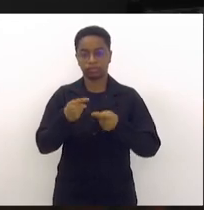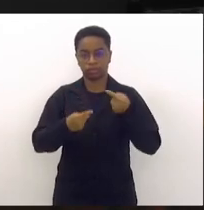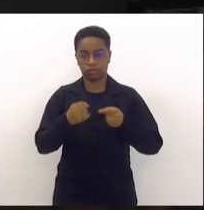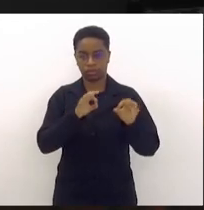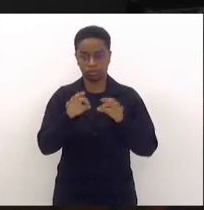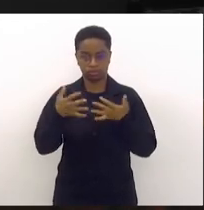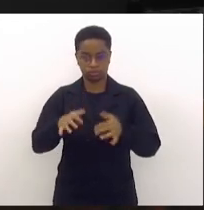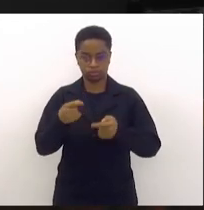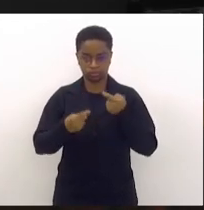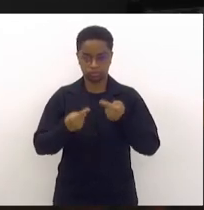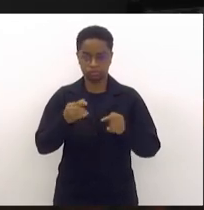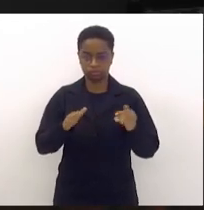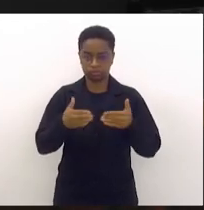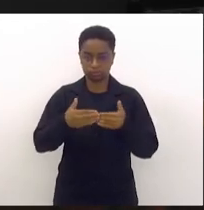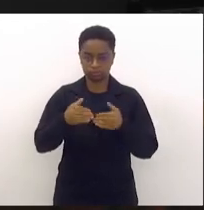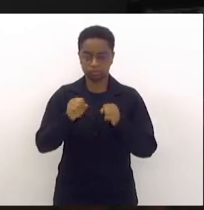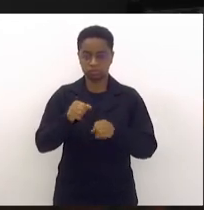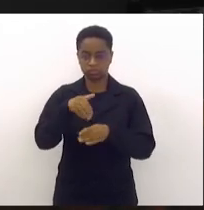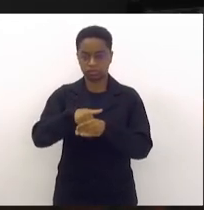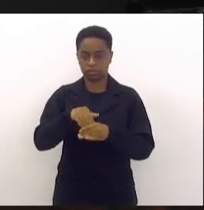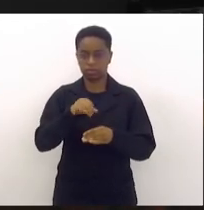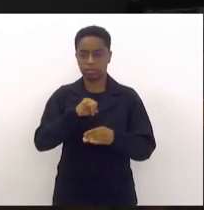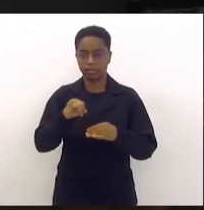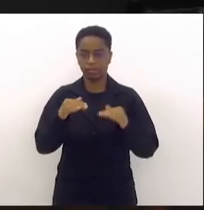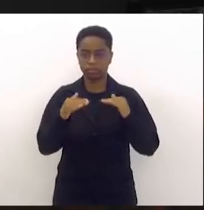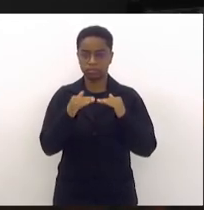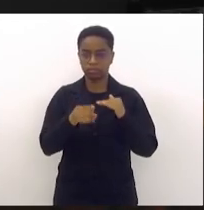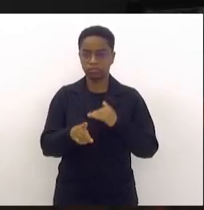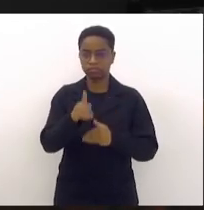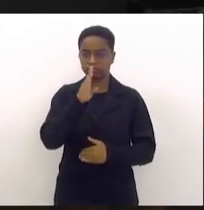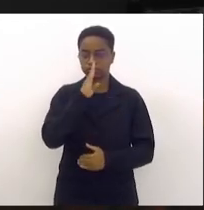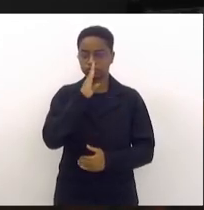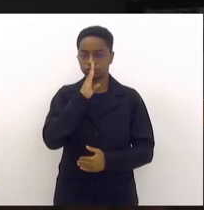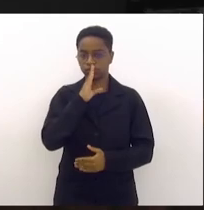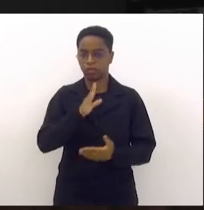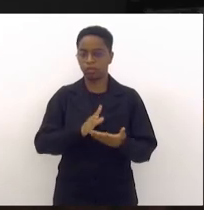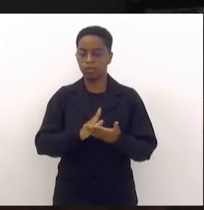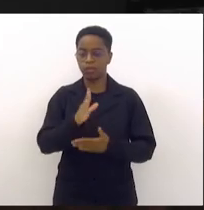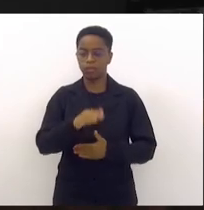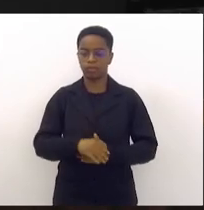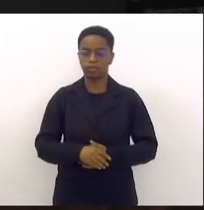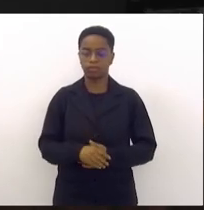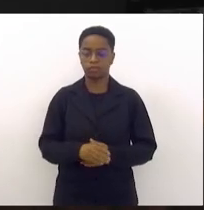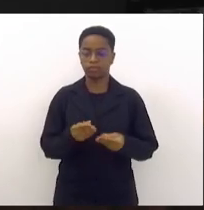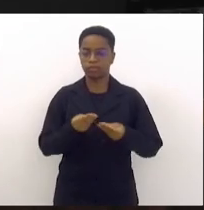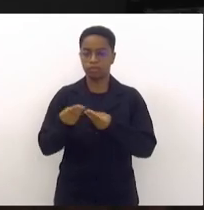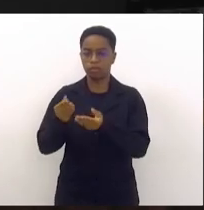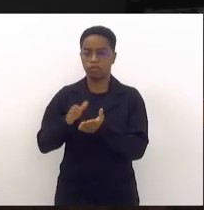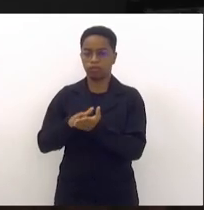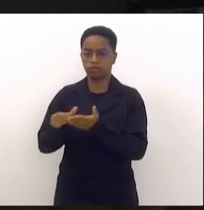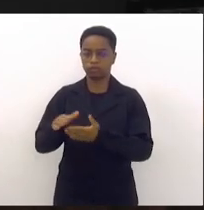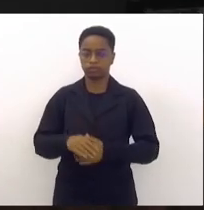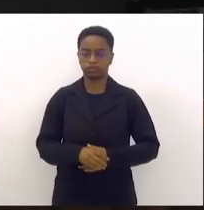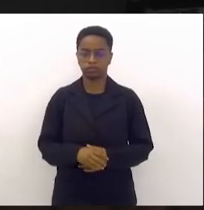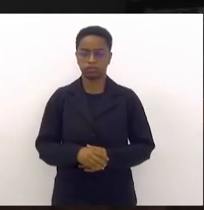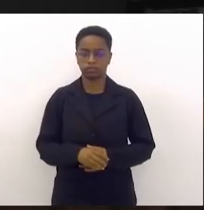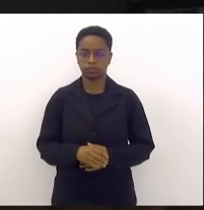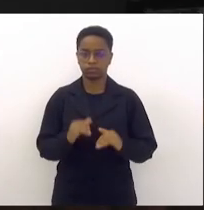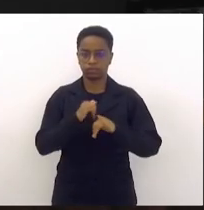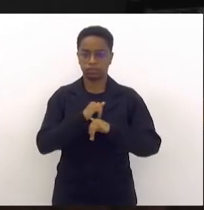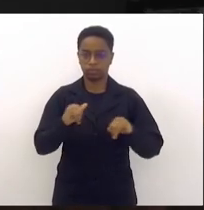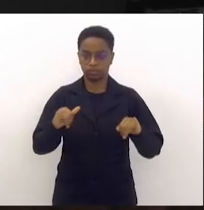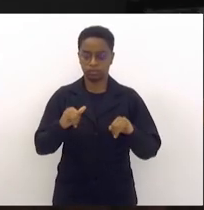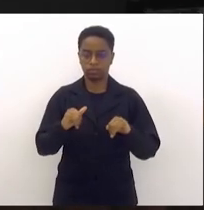quem queira discutir, encerrada a discussão, em votação. Os senhores que aprovam, mandam como estão. Aprovado, vai a promulgação.